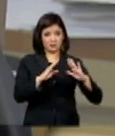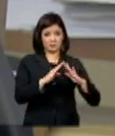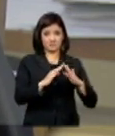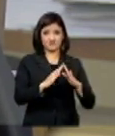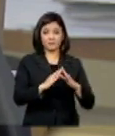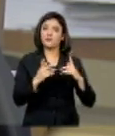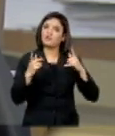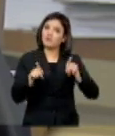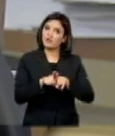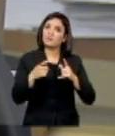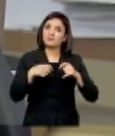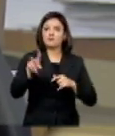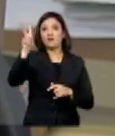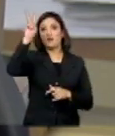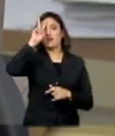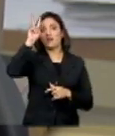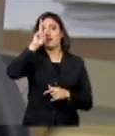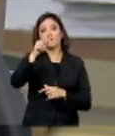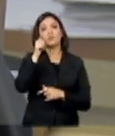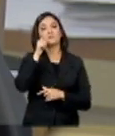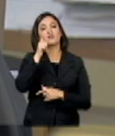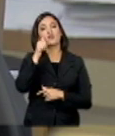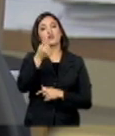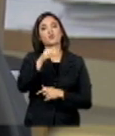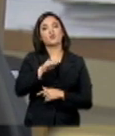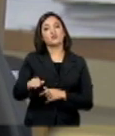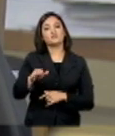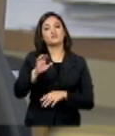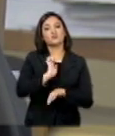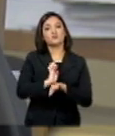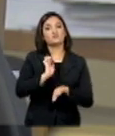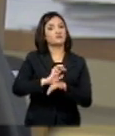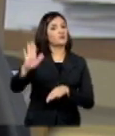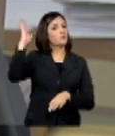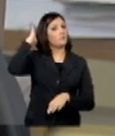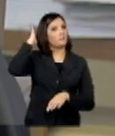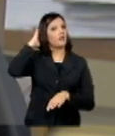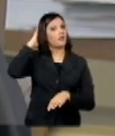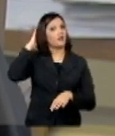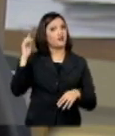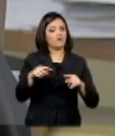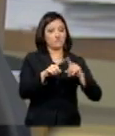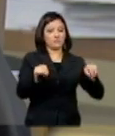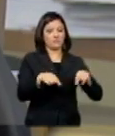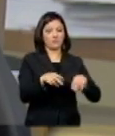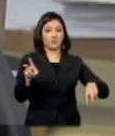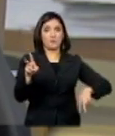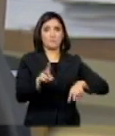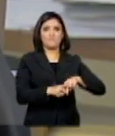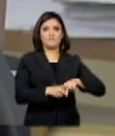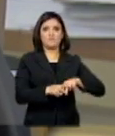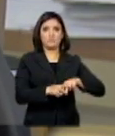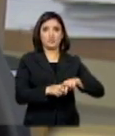esquecer também o caso da adolescente no pará que foi preso em uma célula com numa cela com homens maiores de idade